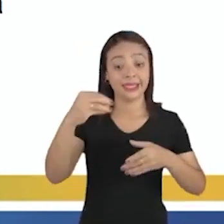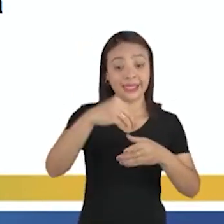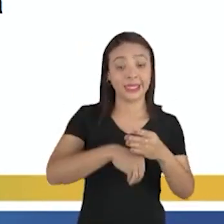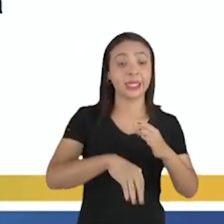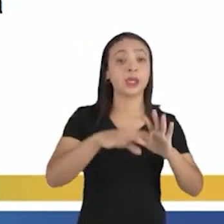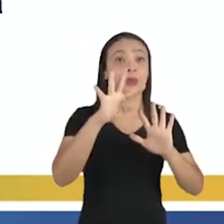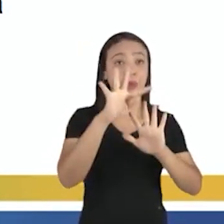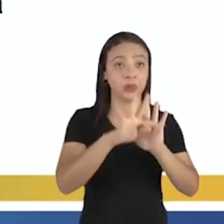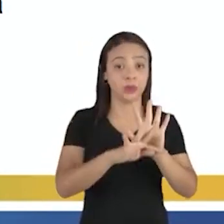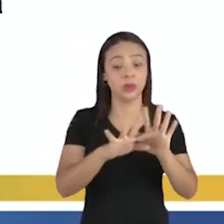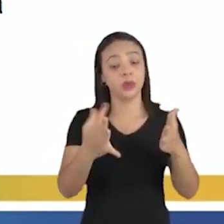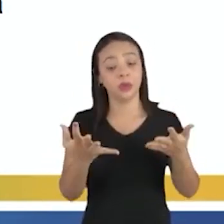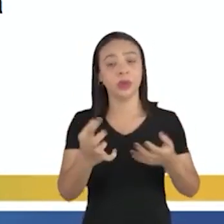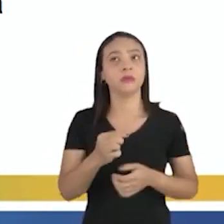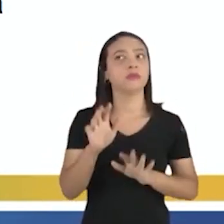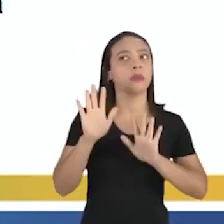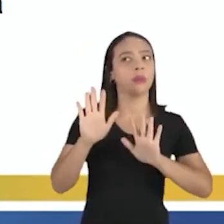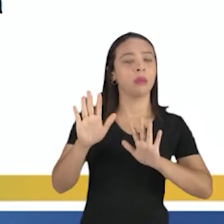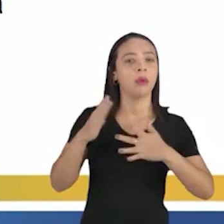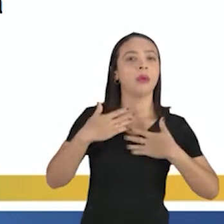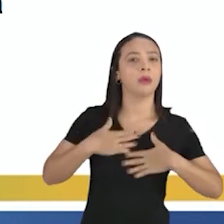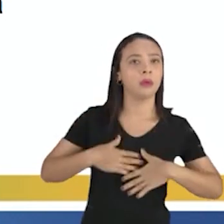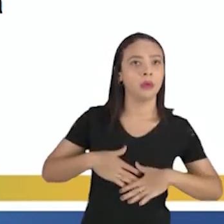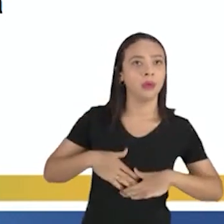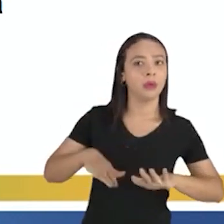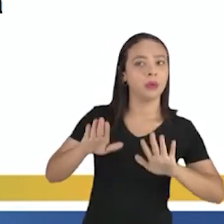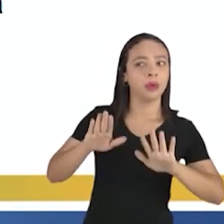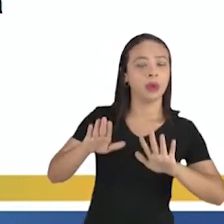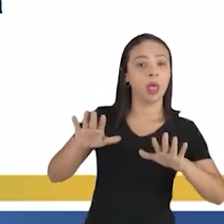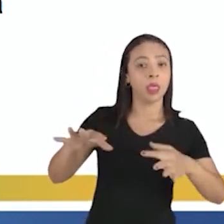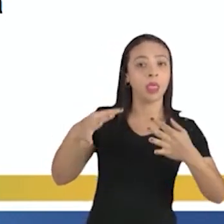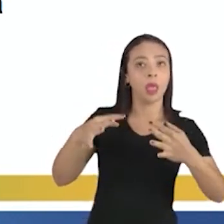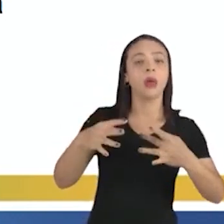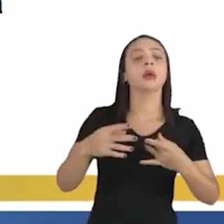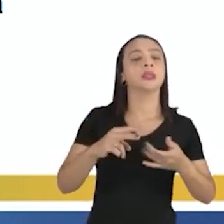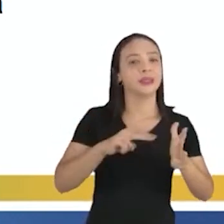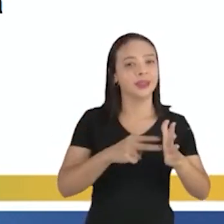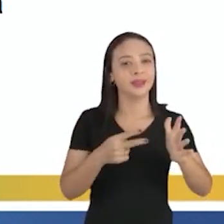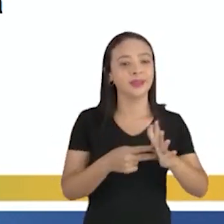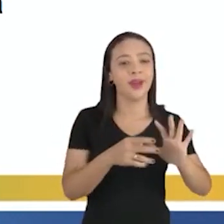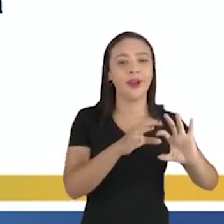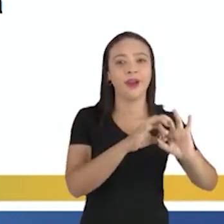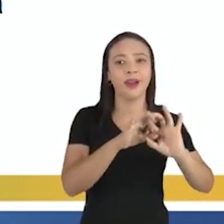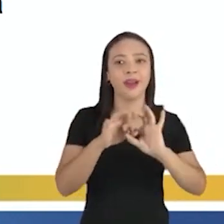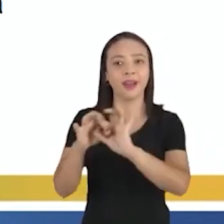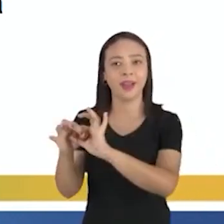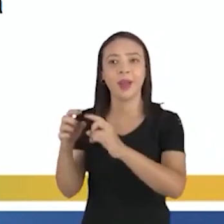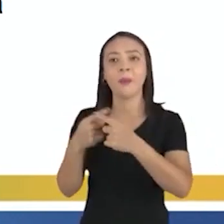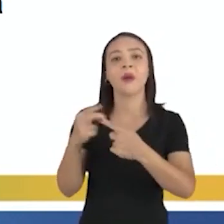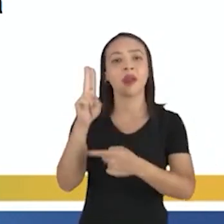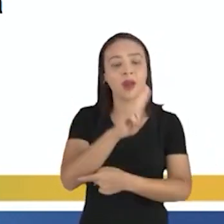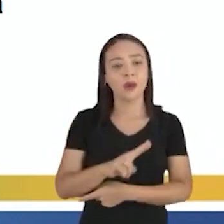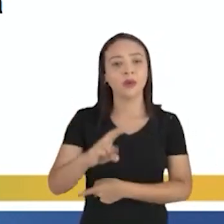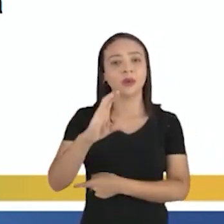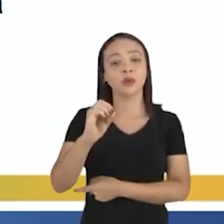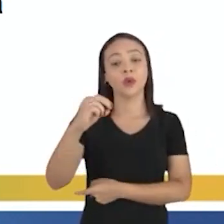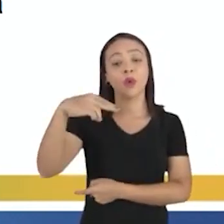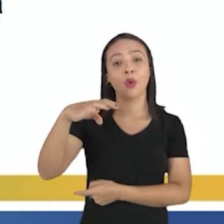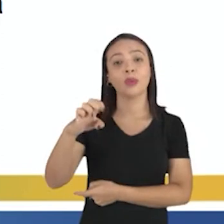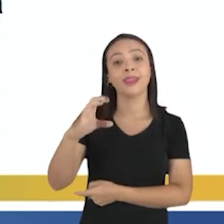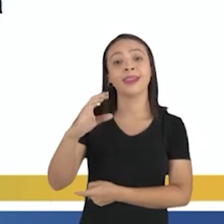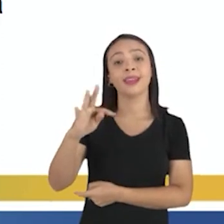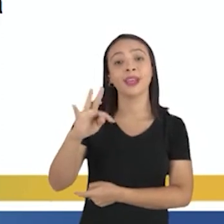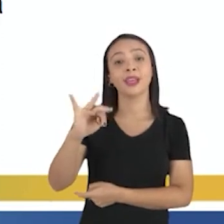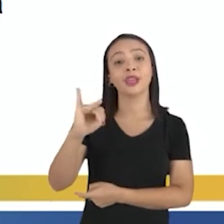do texto, você já diz, opa, ele está trabalhando sobre a coesão, porque a coesão vai trabalhar os conectivos. E os